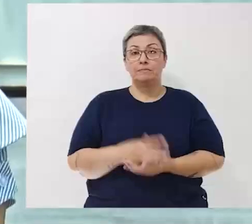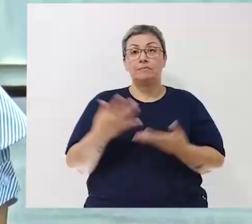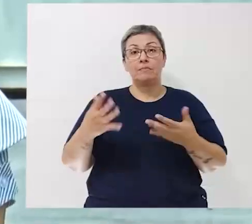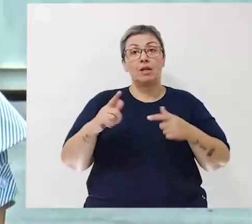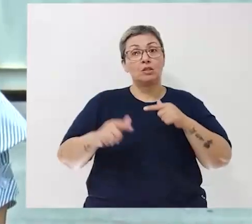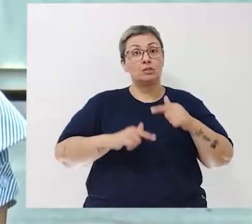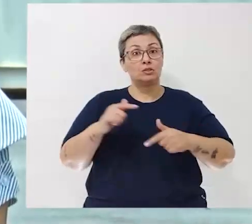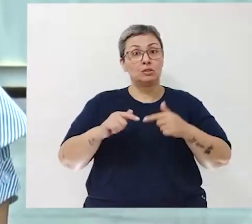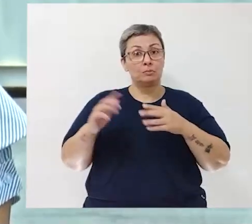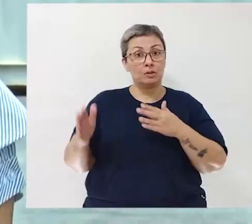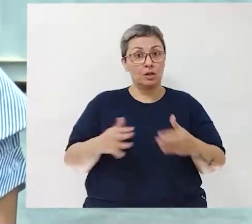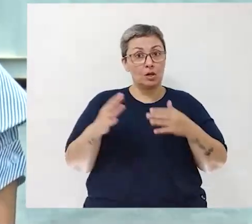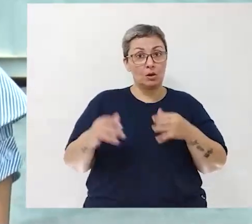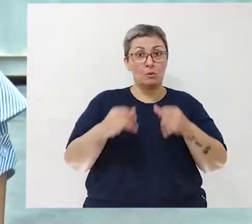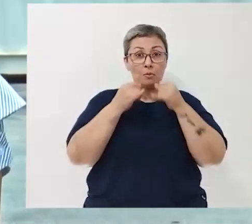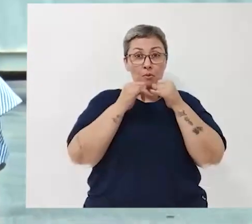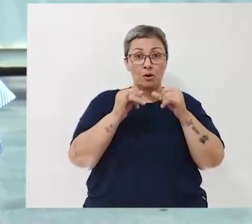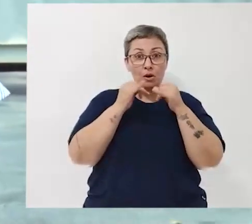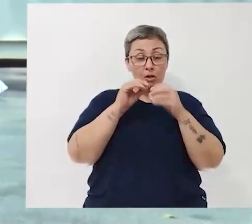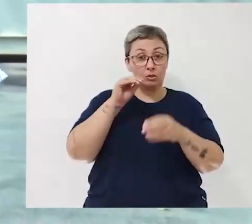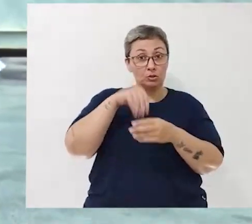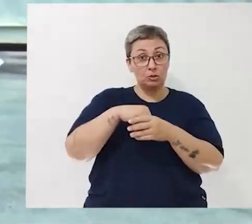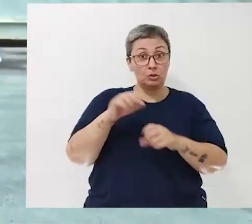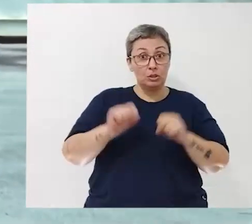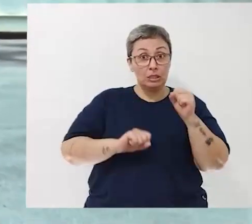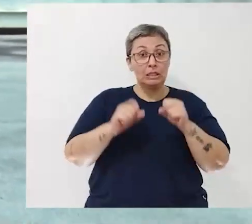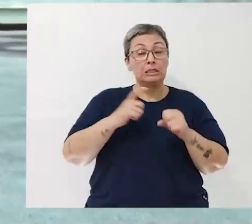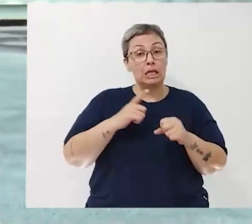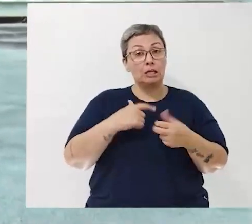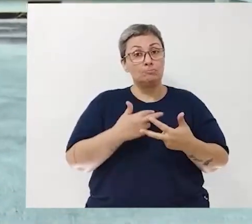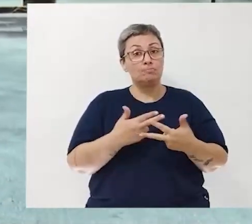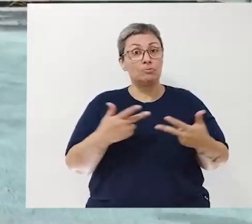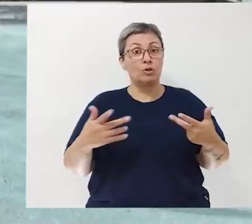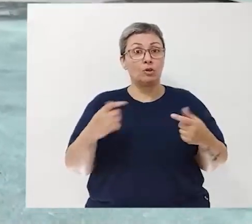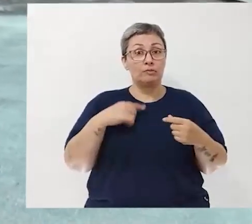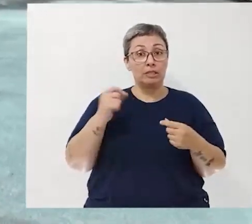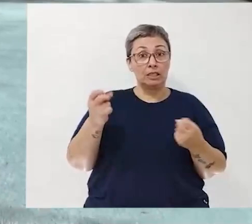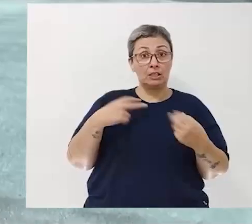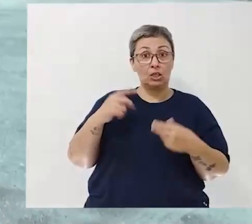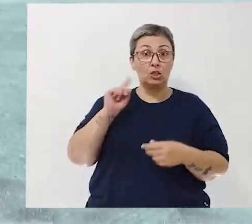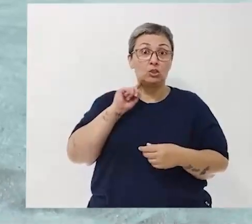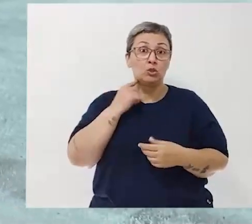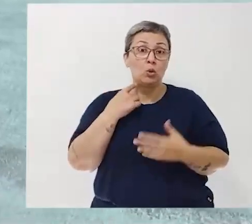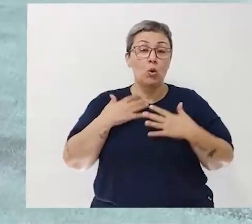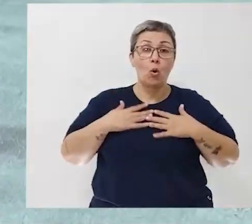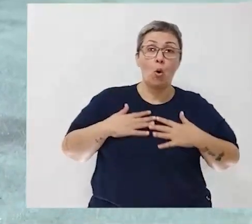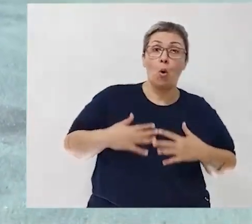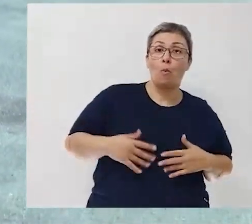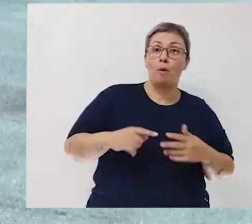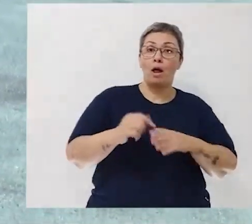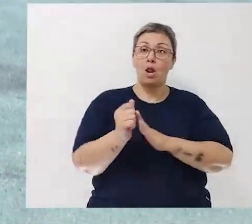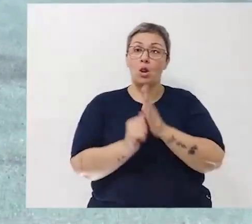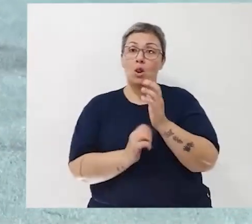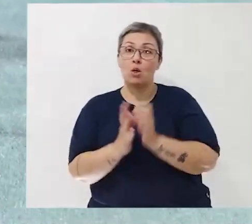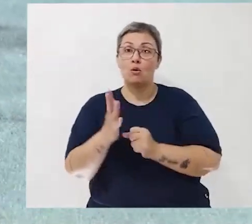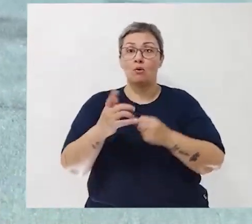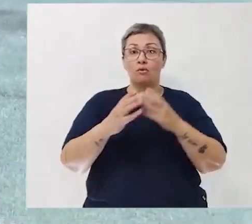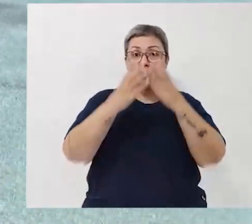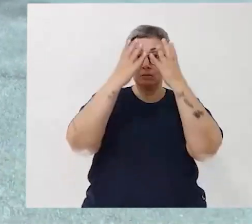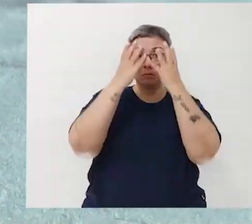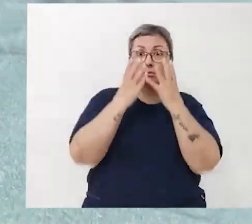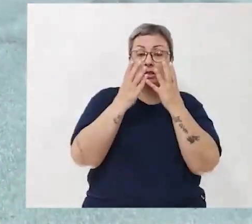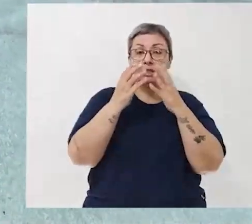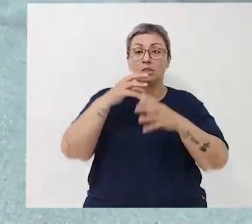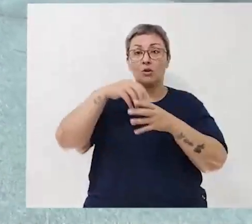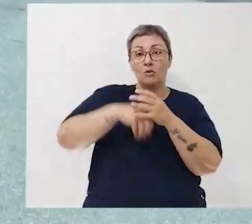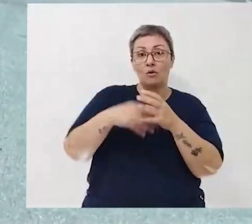No trabalho de produção de energia dentro das usinas, sempre tem alguma coisa que fica contaminada. Roupas de proteção, luvas, máscaras,